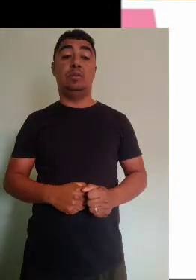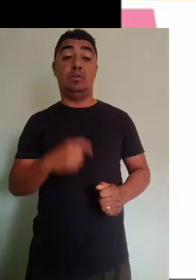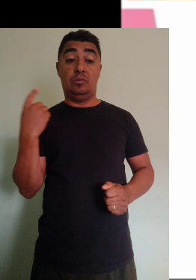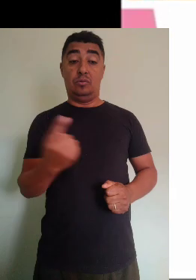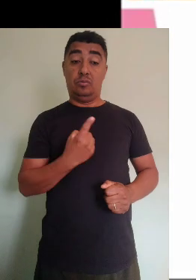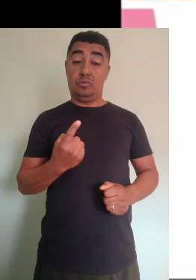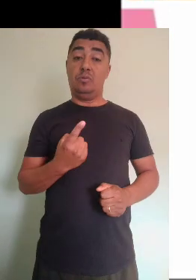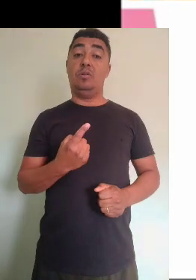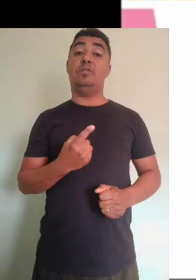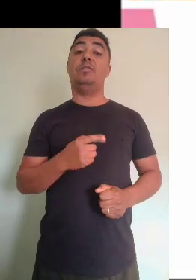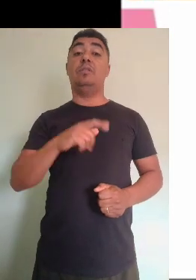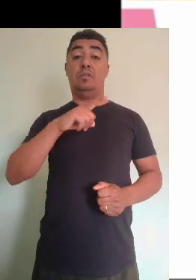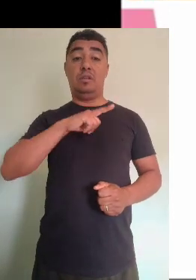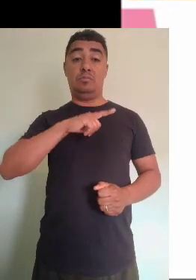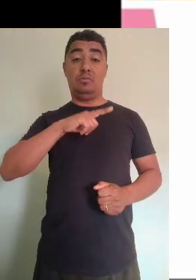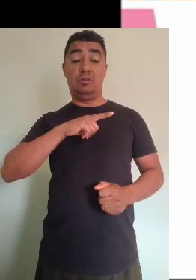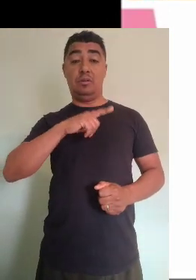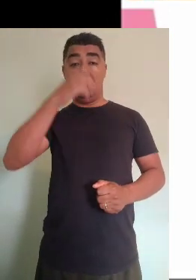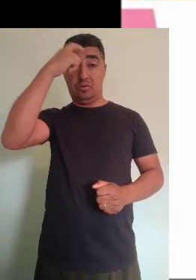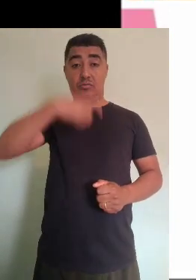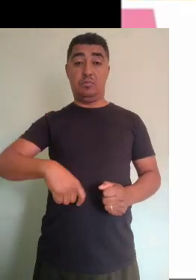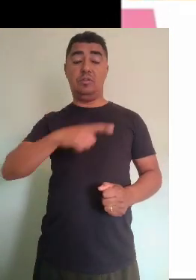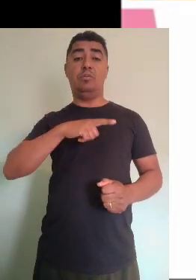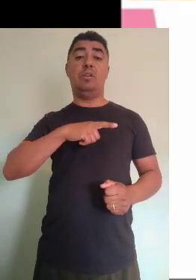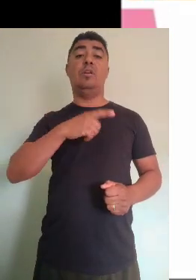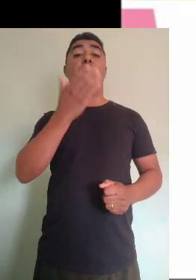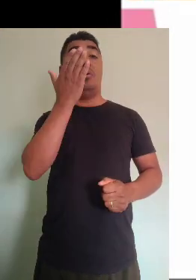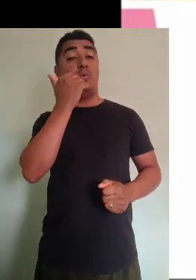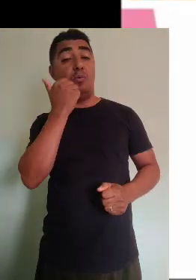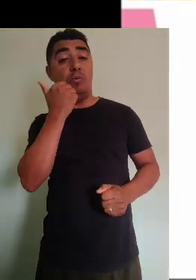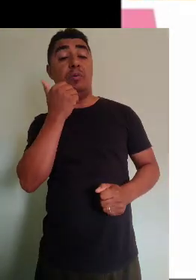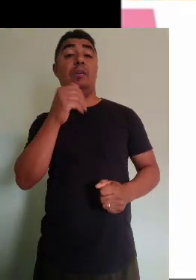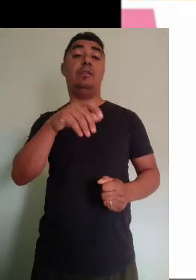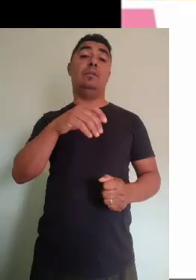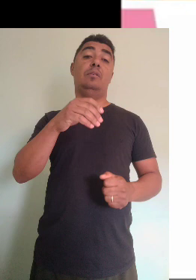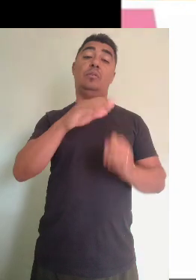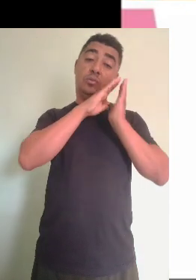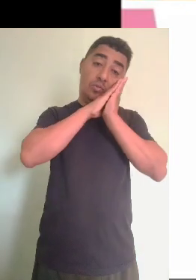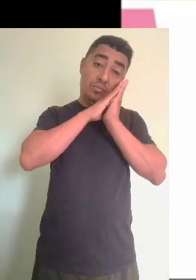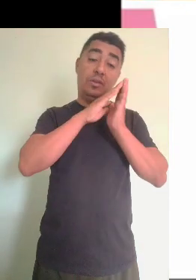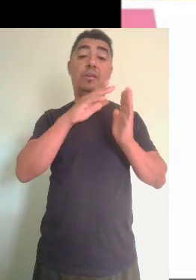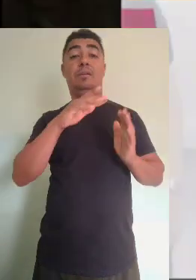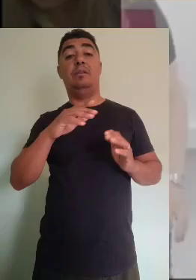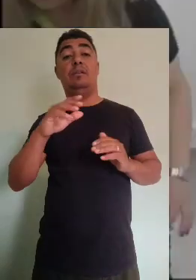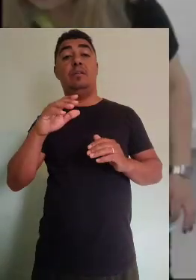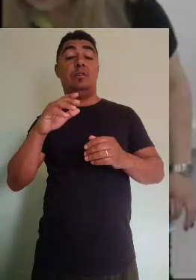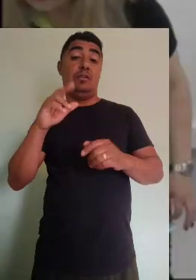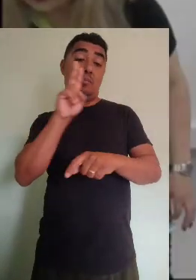que somos, temos necessidades de comer, de dormir, de estarmos protegidos das mudanças.